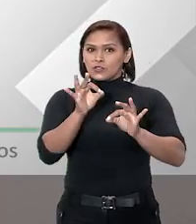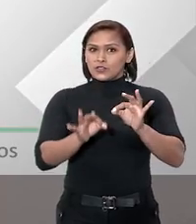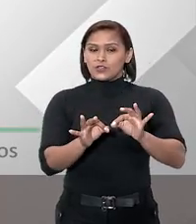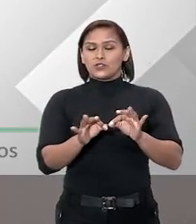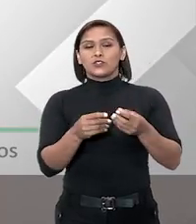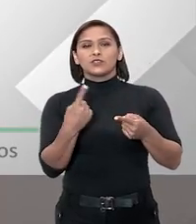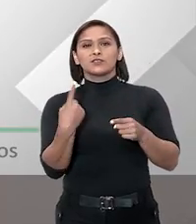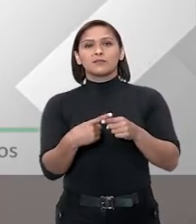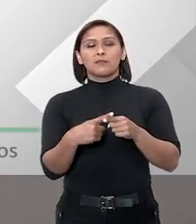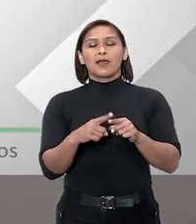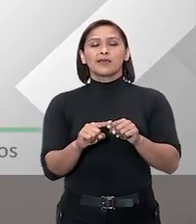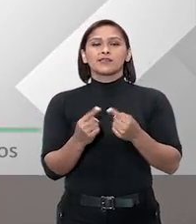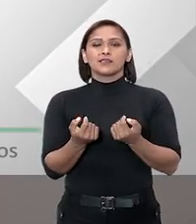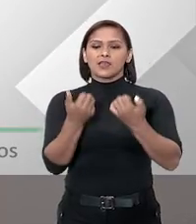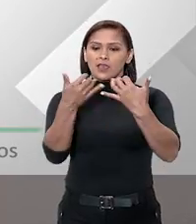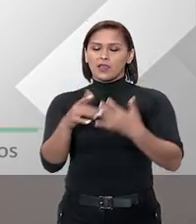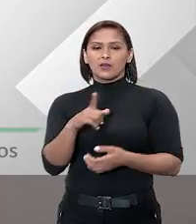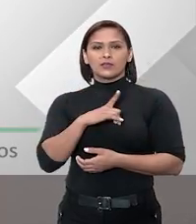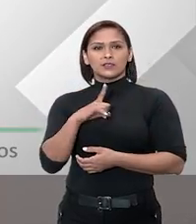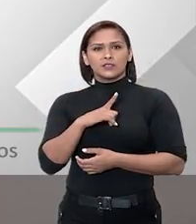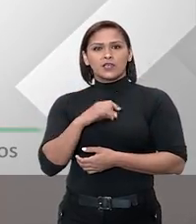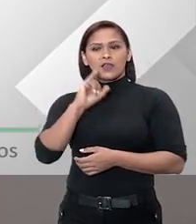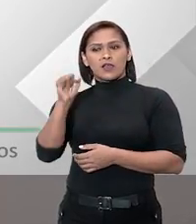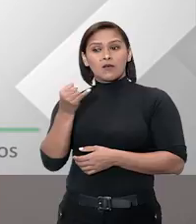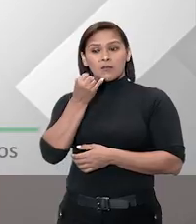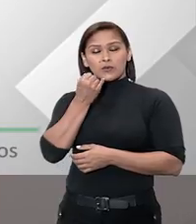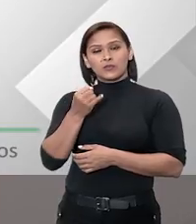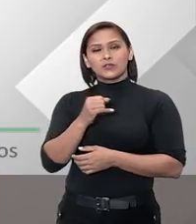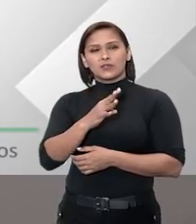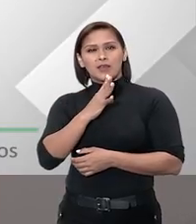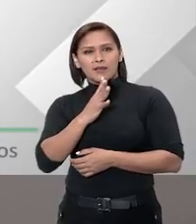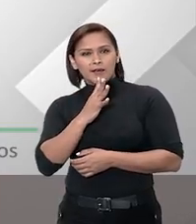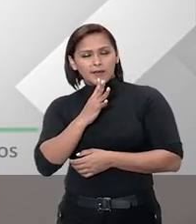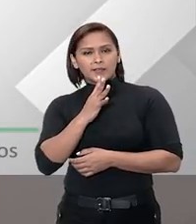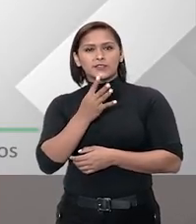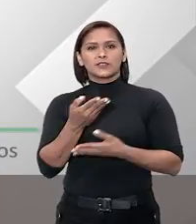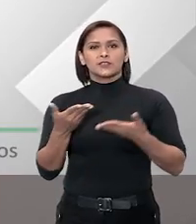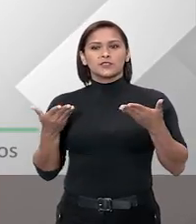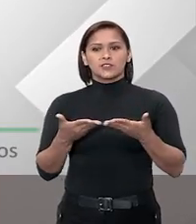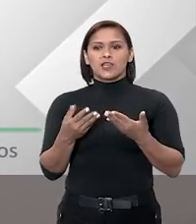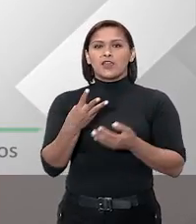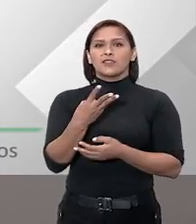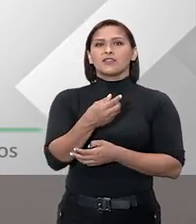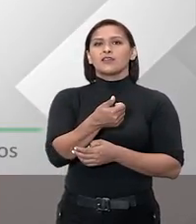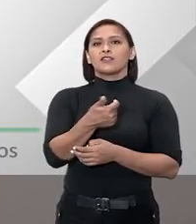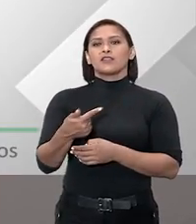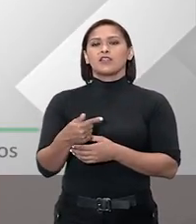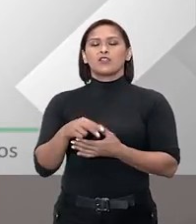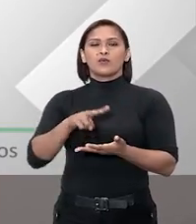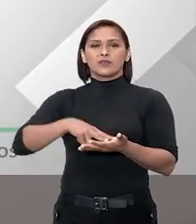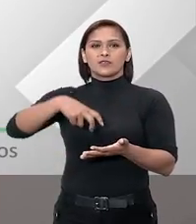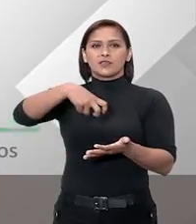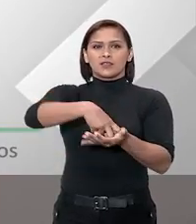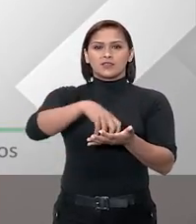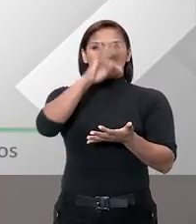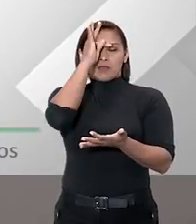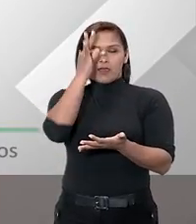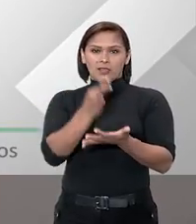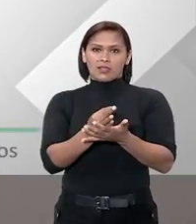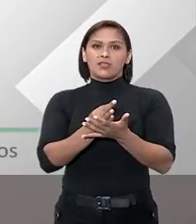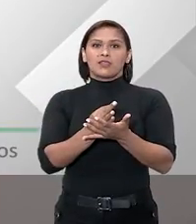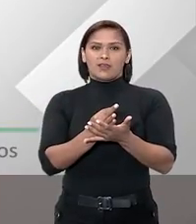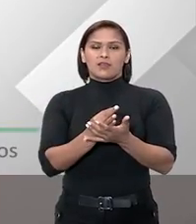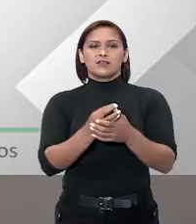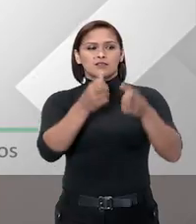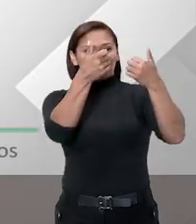nesse sentido, mas eu tive conhecimento de 32 sentenças, até pela minha tese de doutorado,